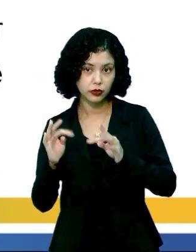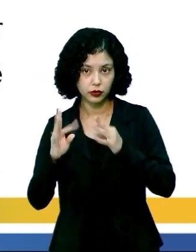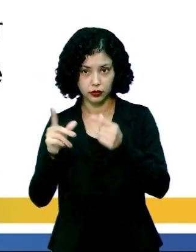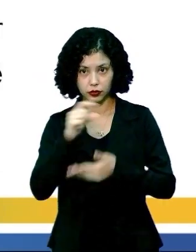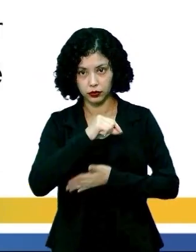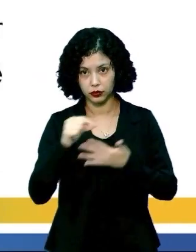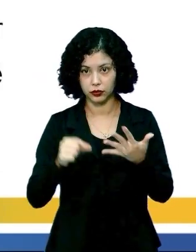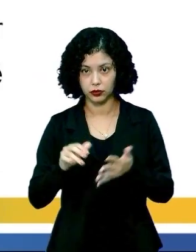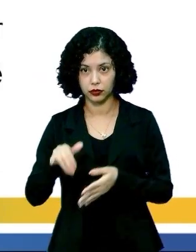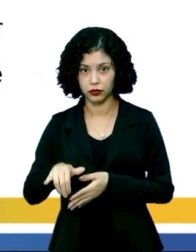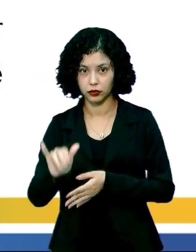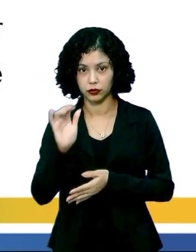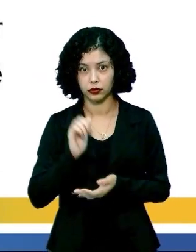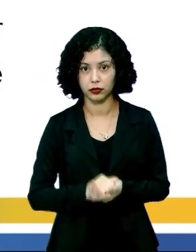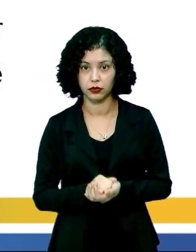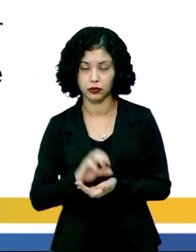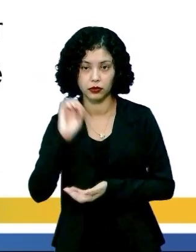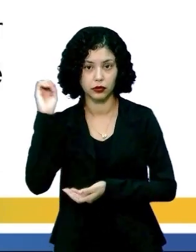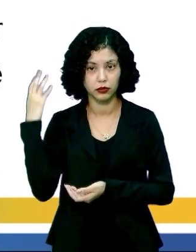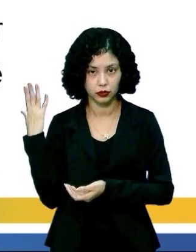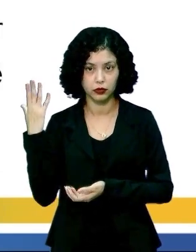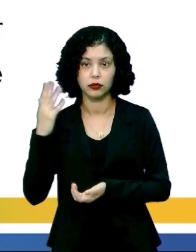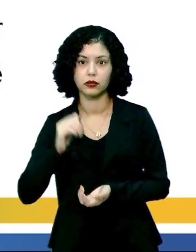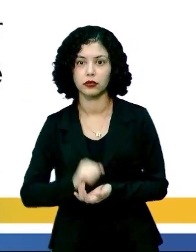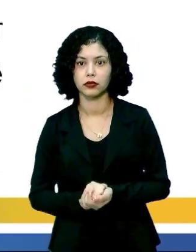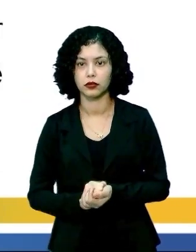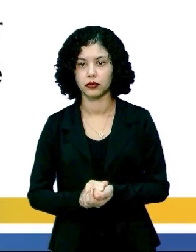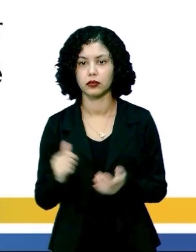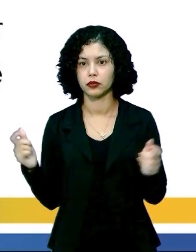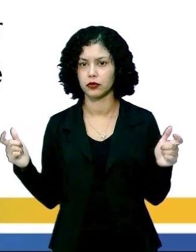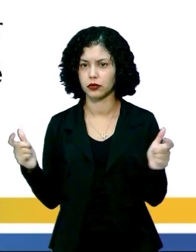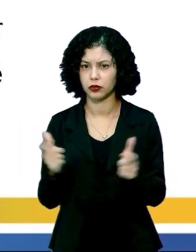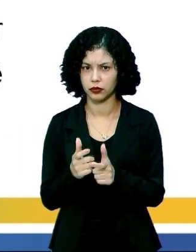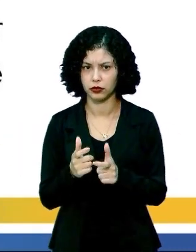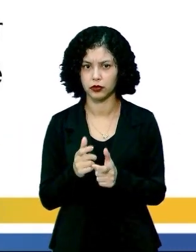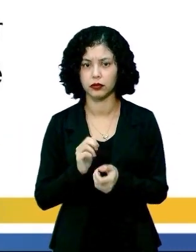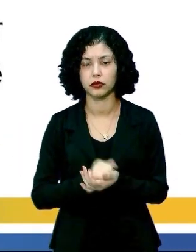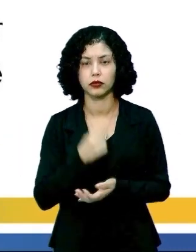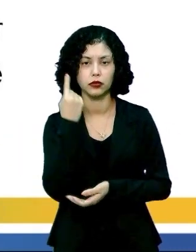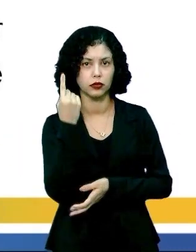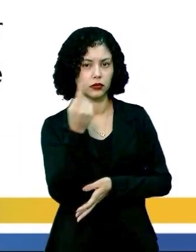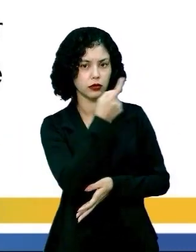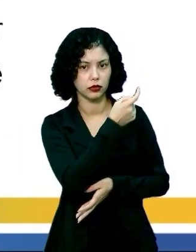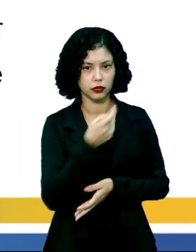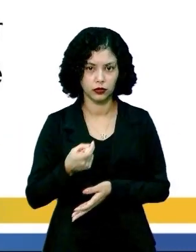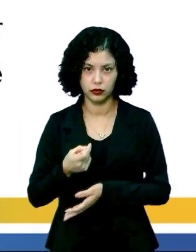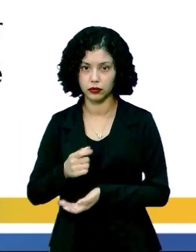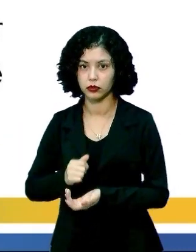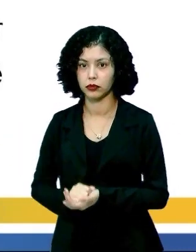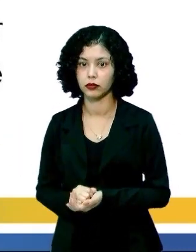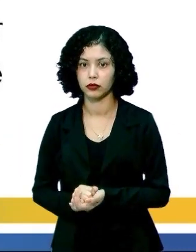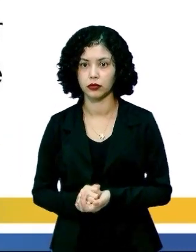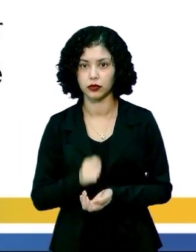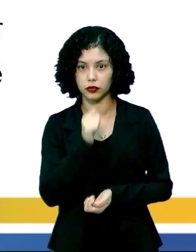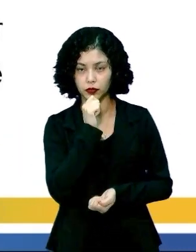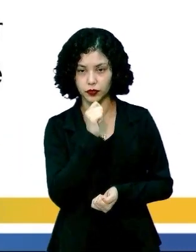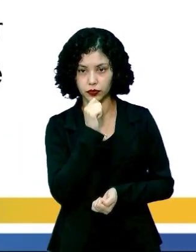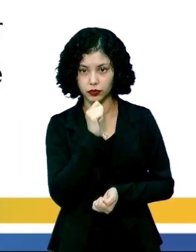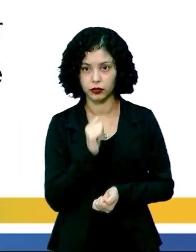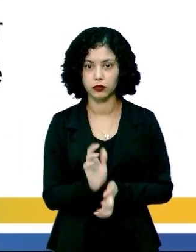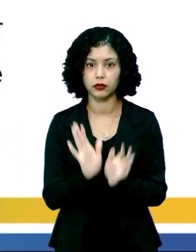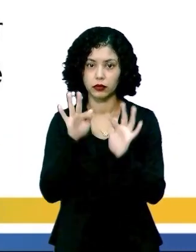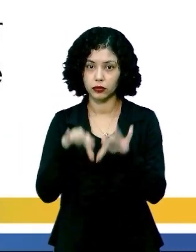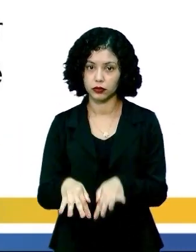Note que todos os elementos de y são correspondentes de pelo menos um elemento de